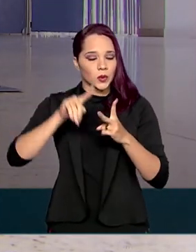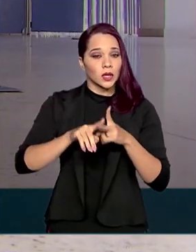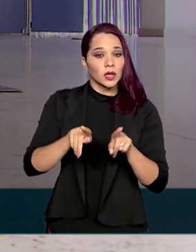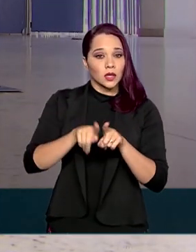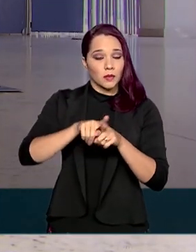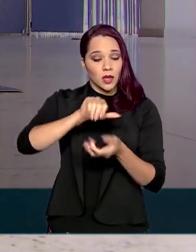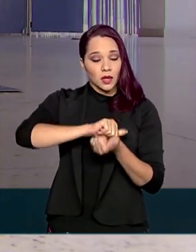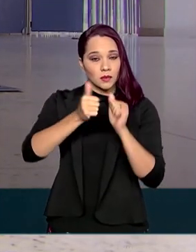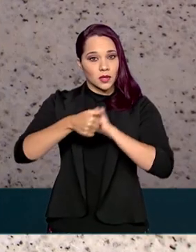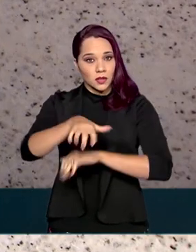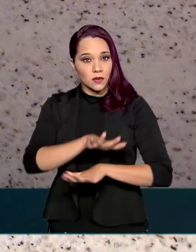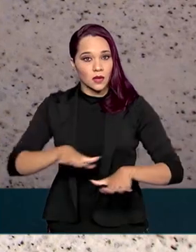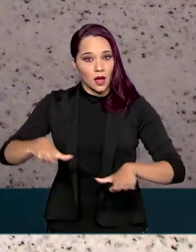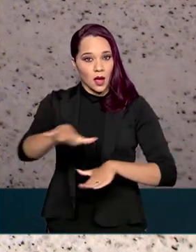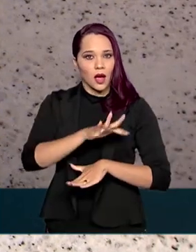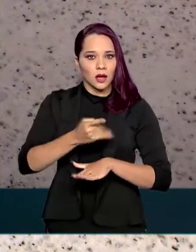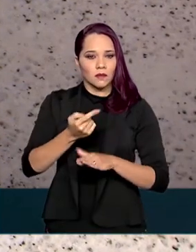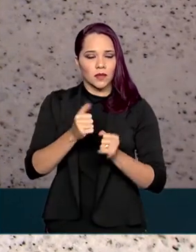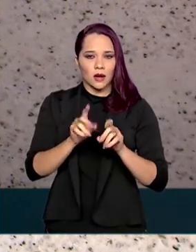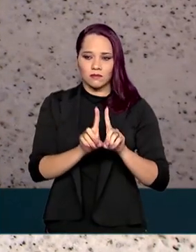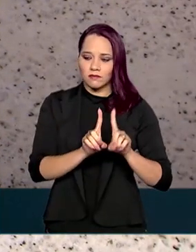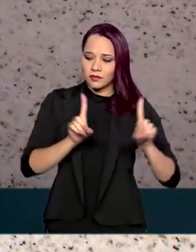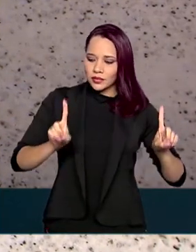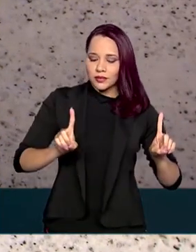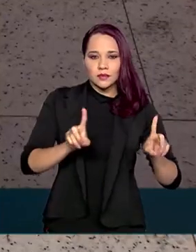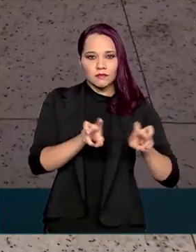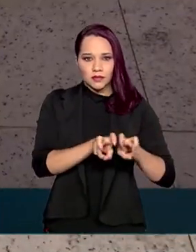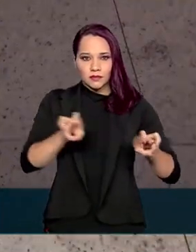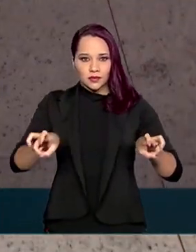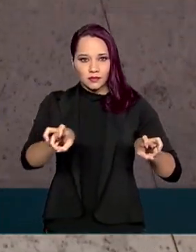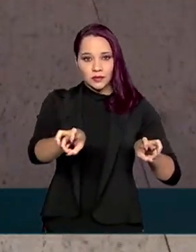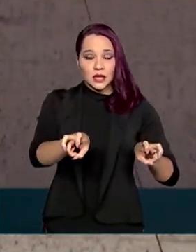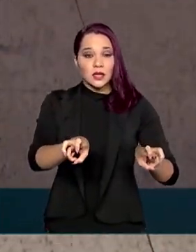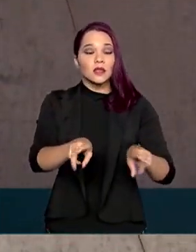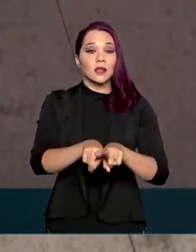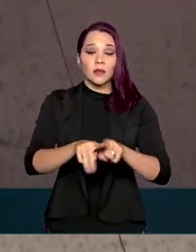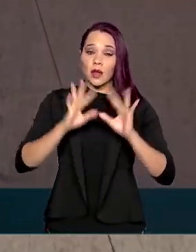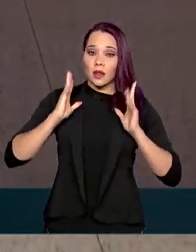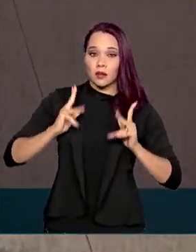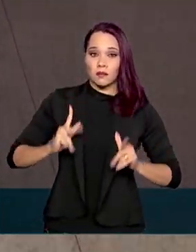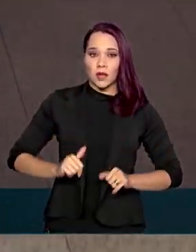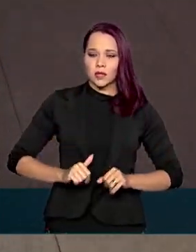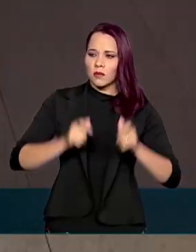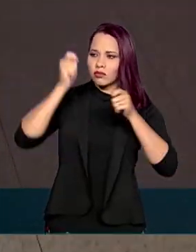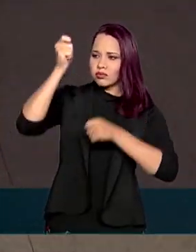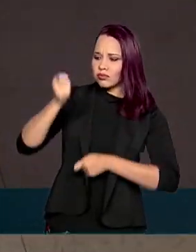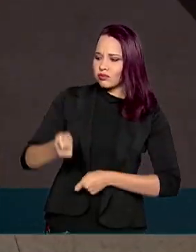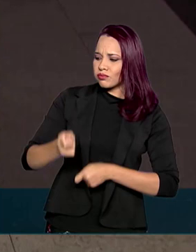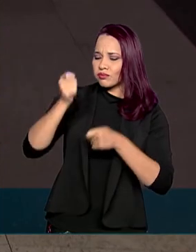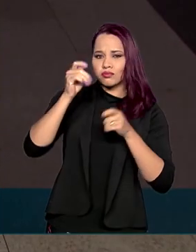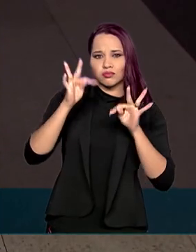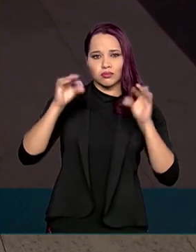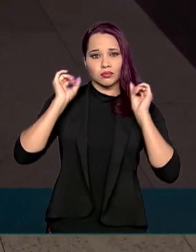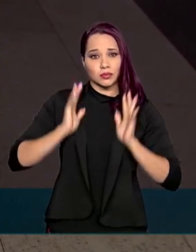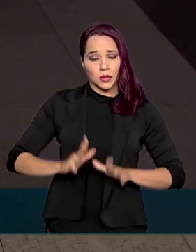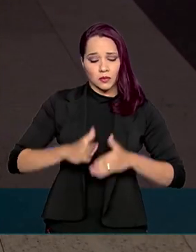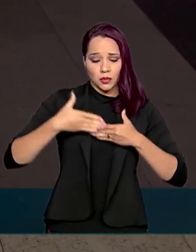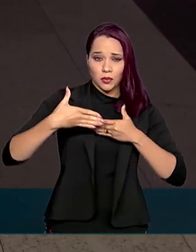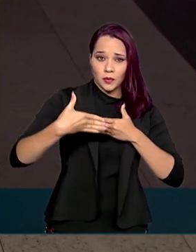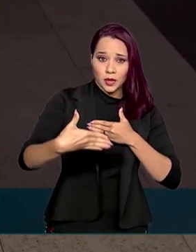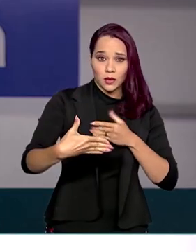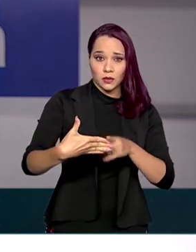a adequação das áreas comuns para permitir o distanciamento social, além da limpeza e desinfecção ao longo do expediente,